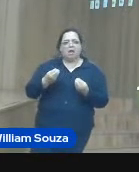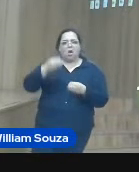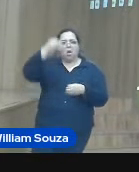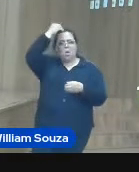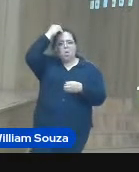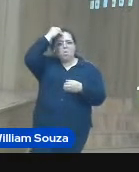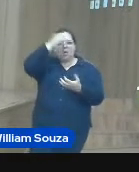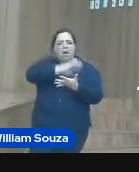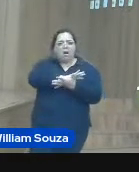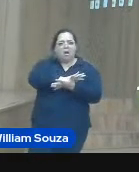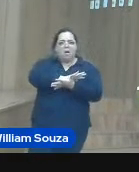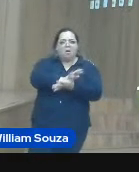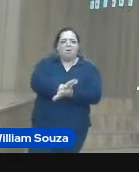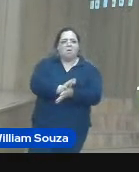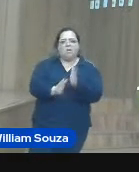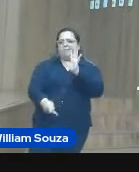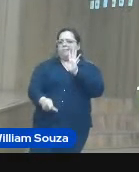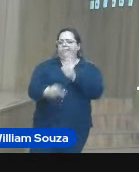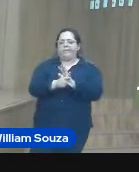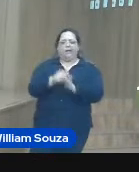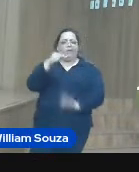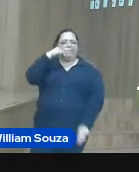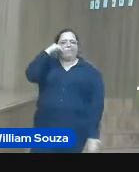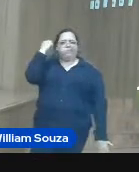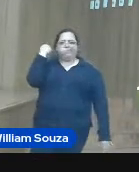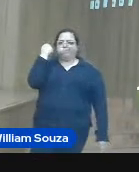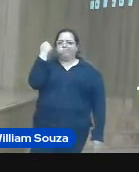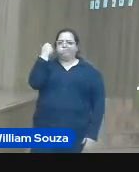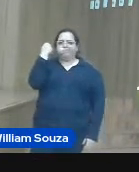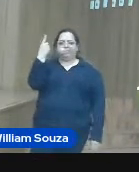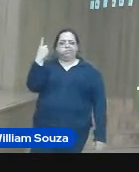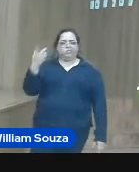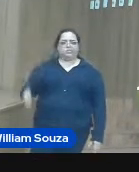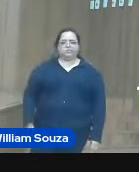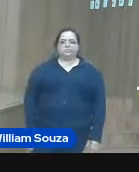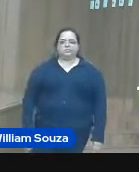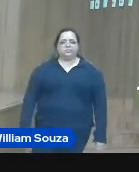própria exclusão. É uma vergonha. É uma vergonha.